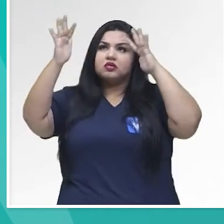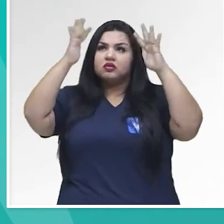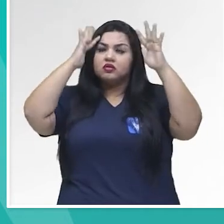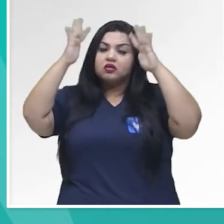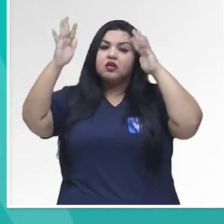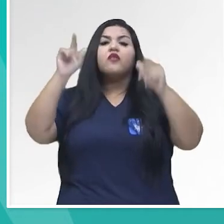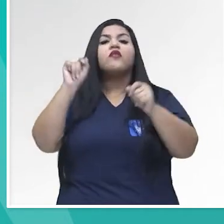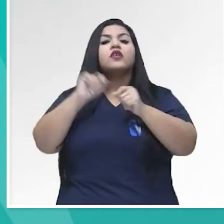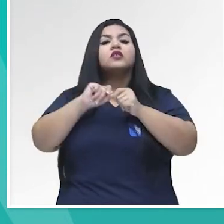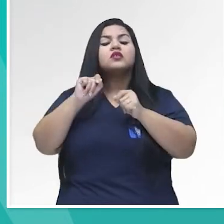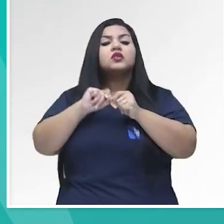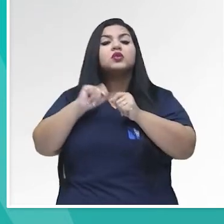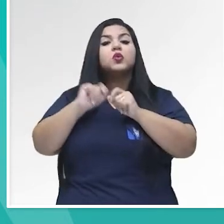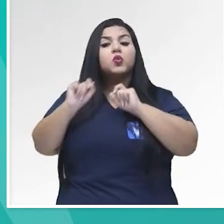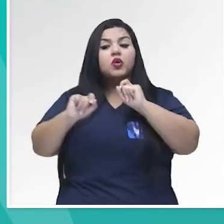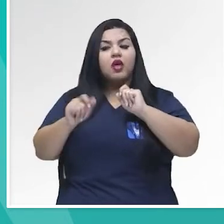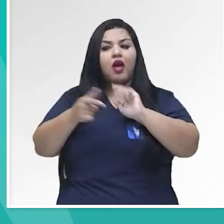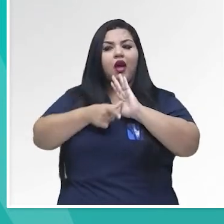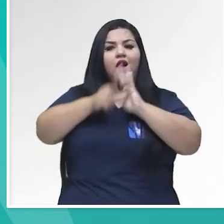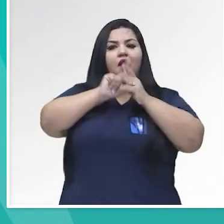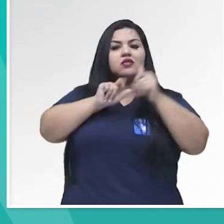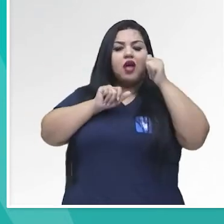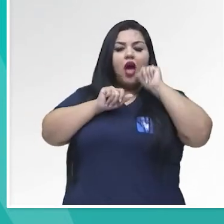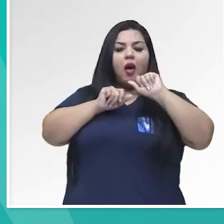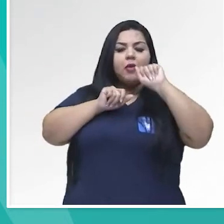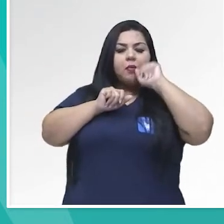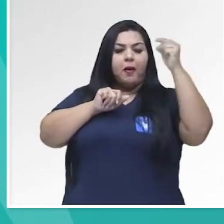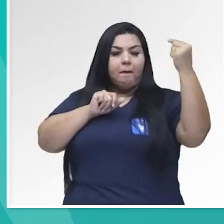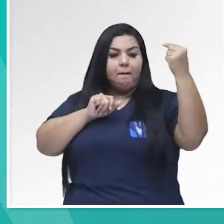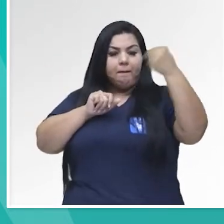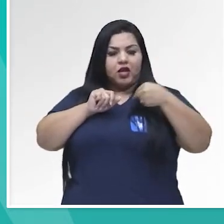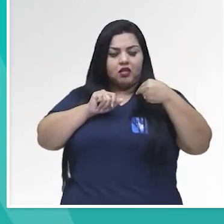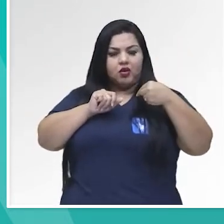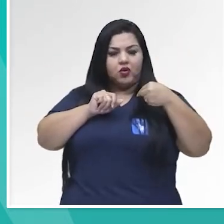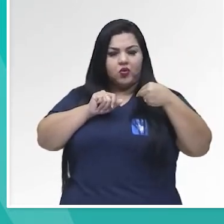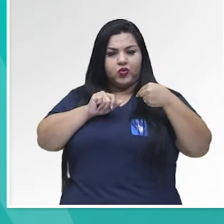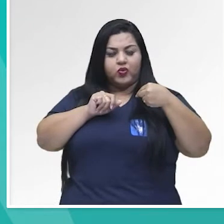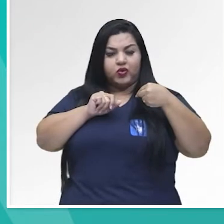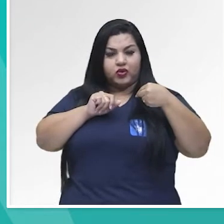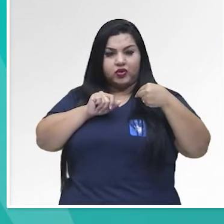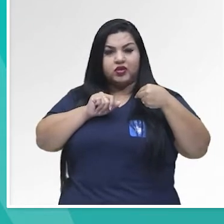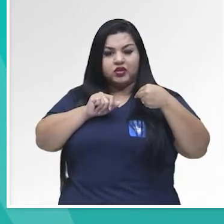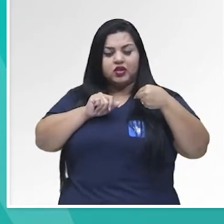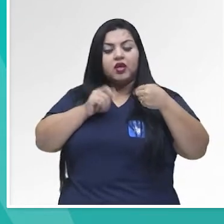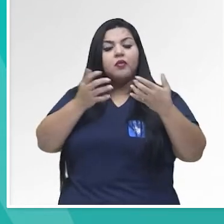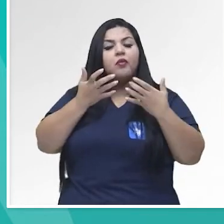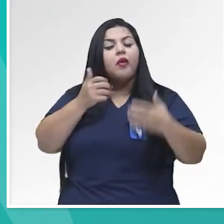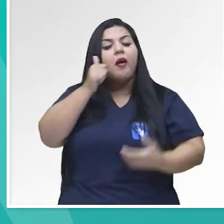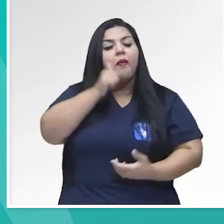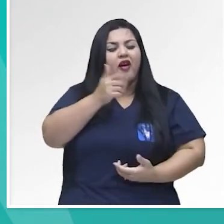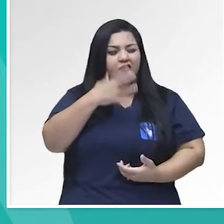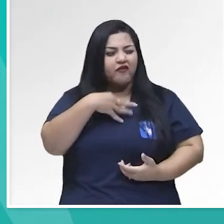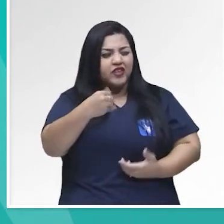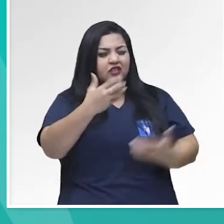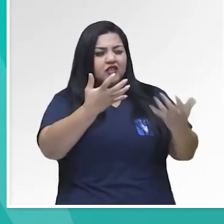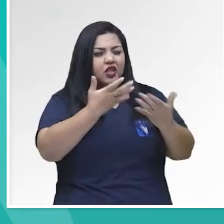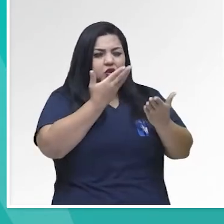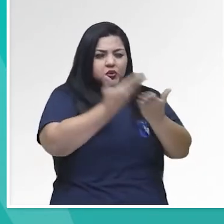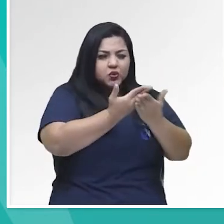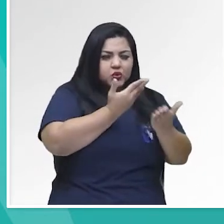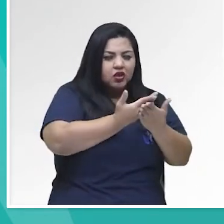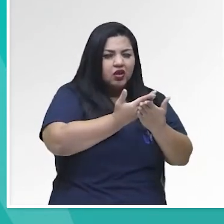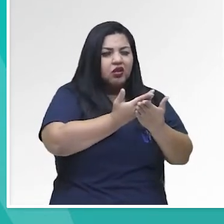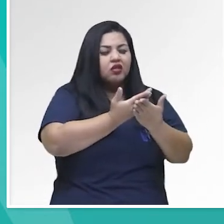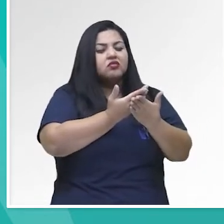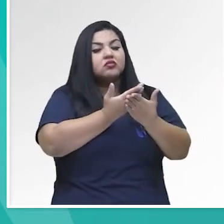reproduzindo aquilo que a mãe dela fez com ela, com a própria filha. A filha tenta, na verdade, estudar, tenta sair daquela vida